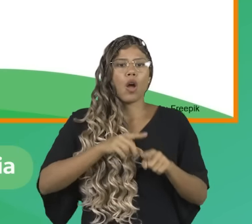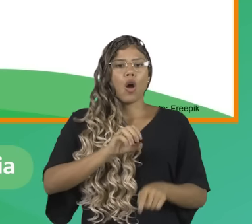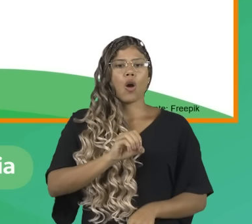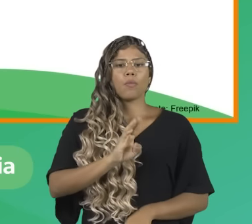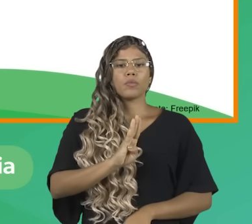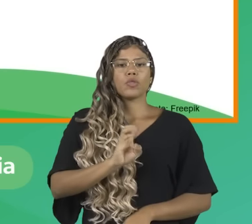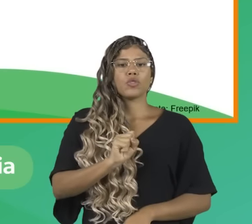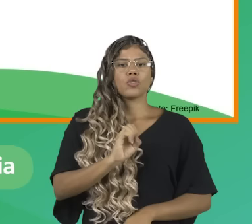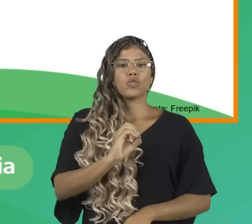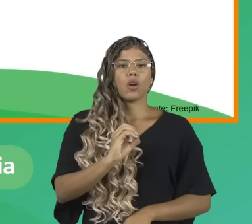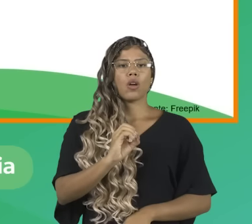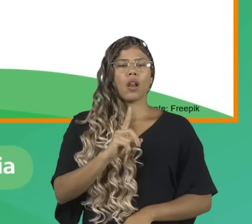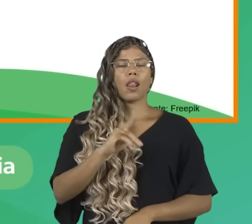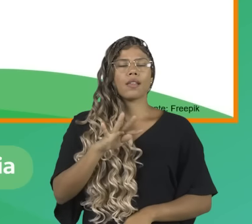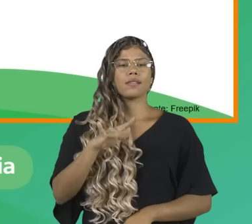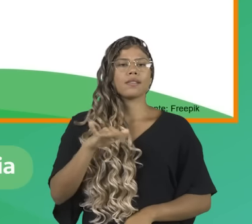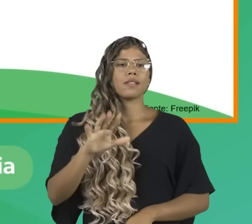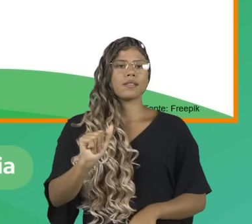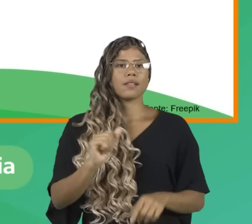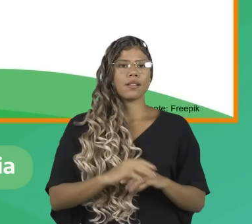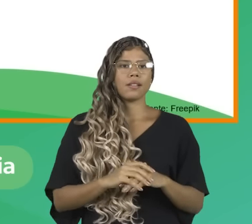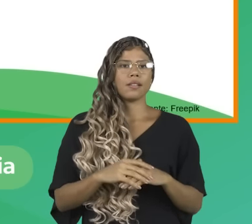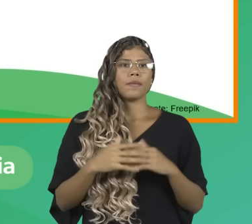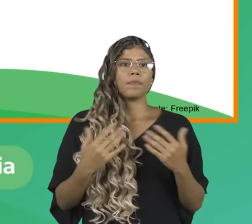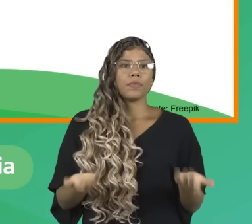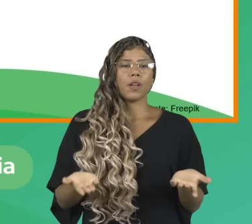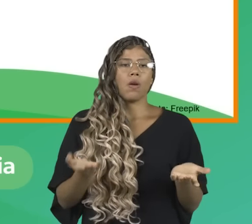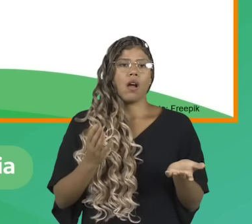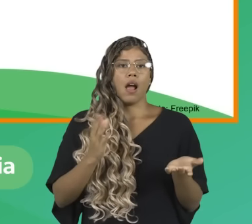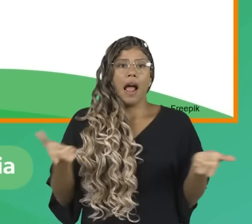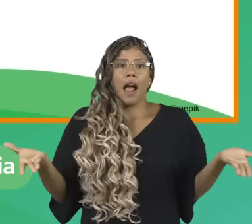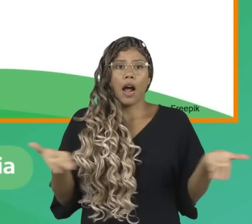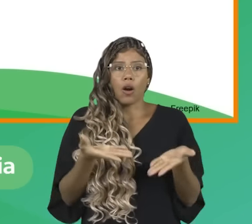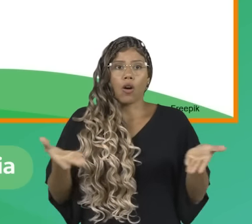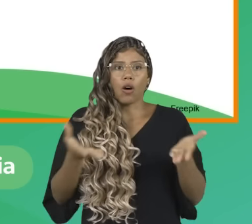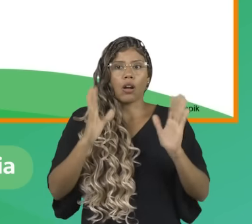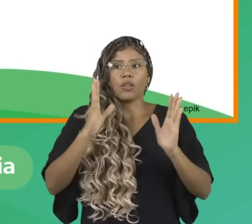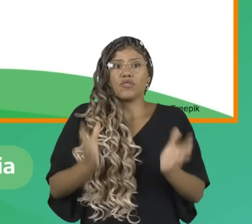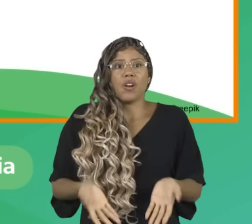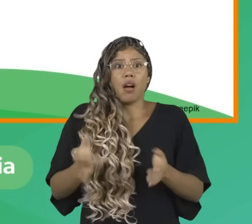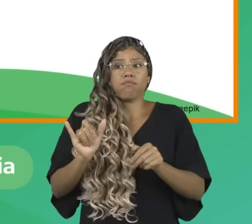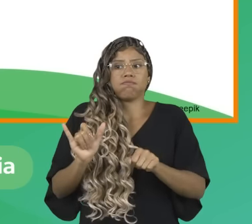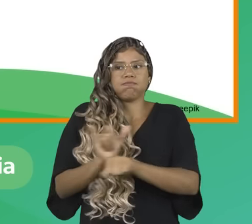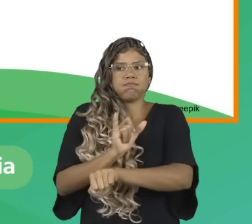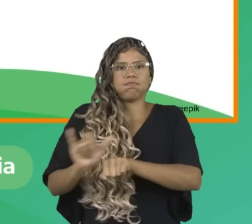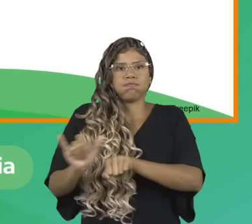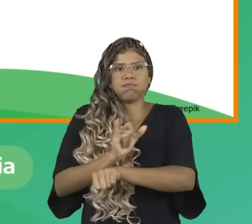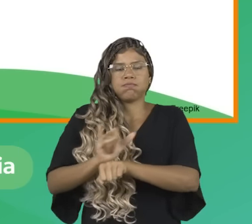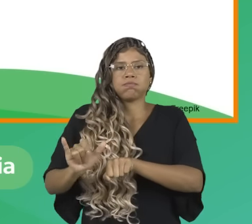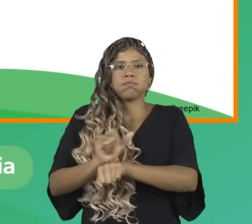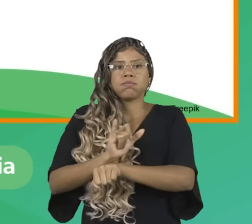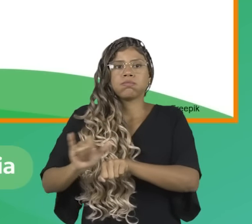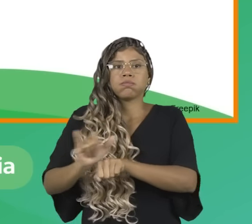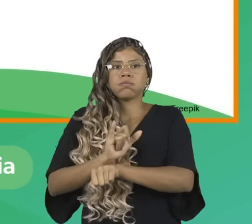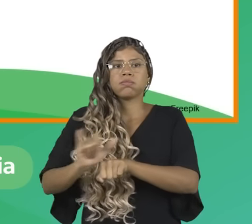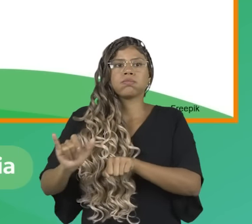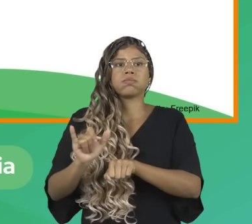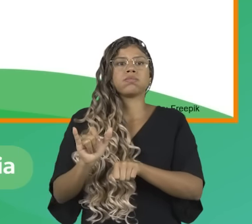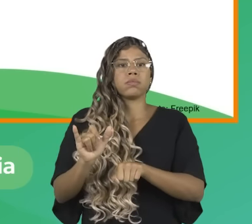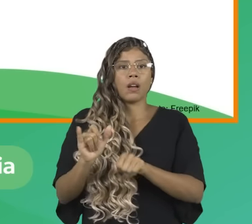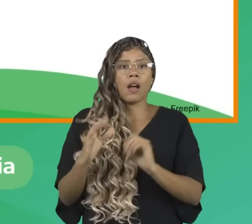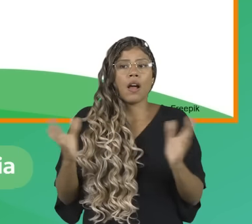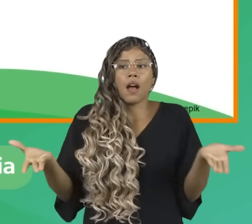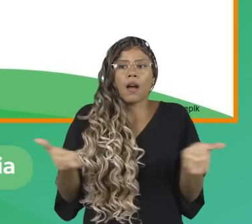isso, mas a obsolescência, agora que já era uma estratégia padrão de produtos de consumo não perecíveis, agora ela era uma